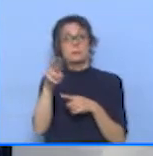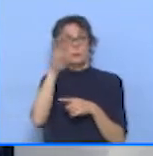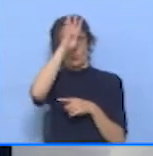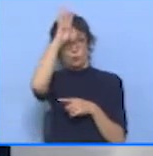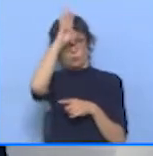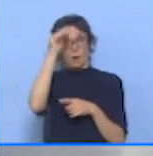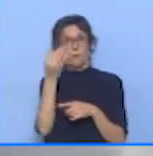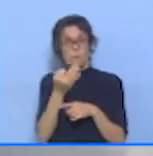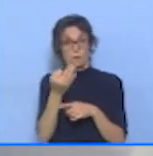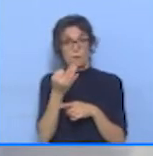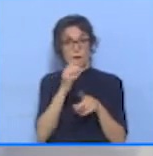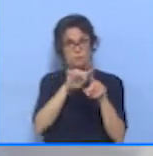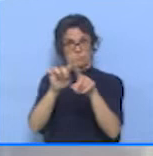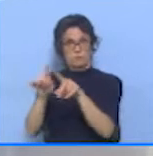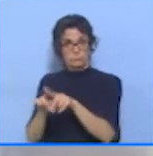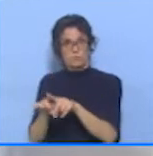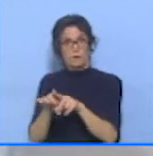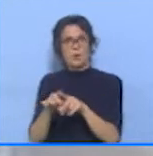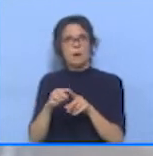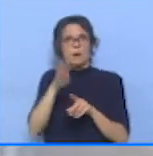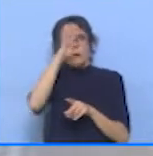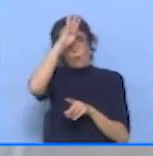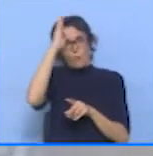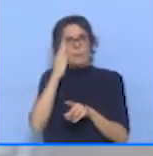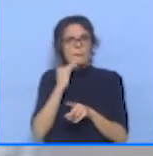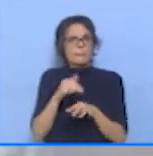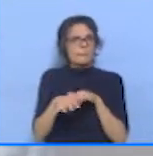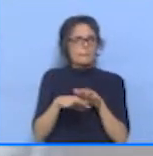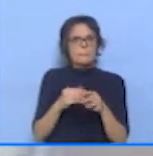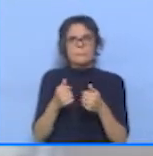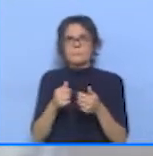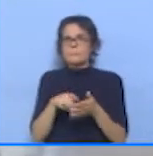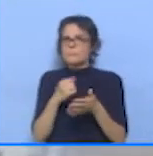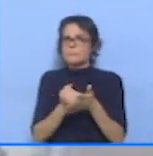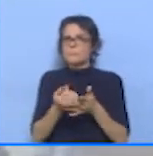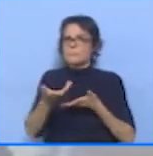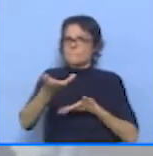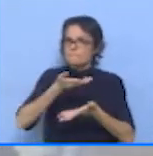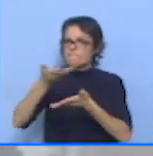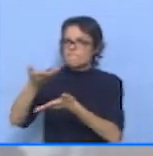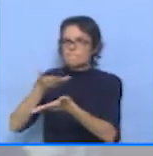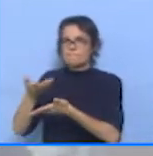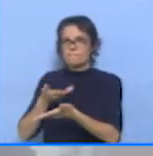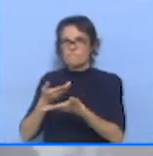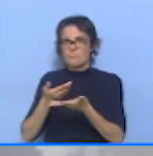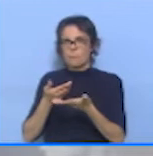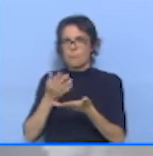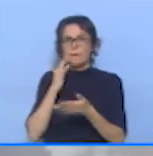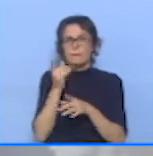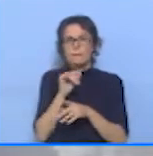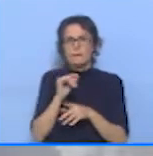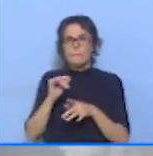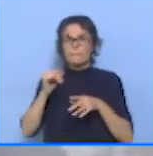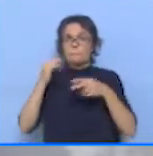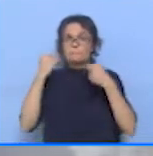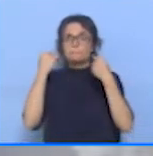tem feito esta relação crucial e tem alertado para o tema,